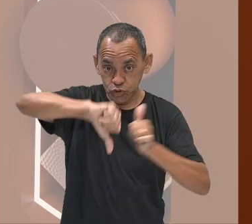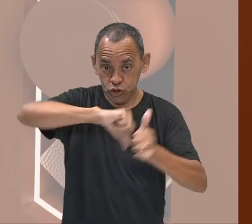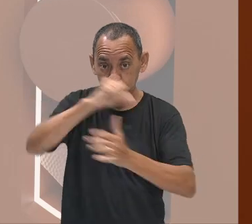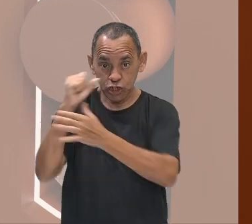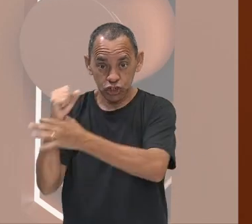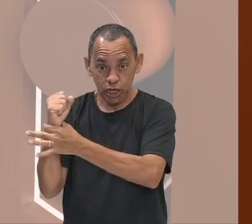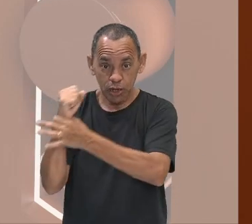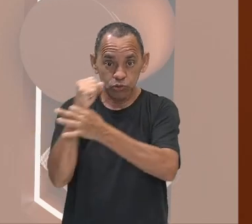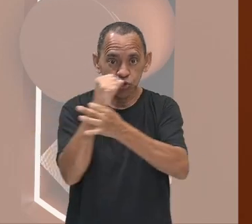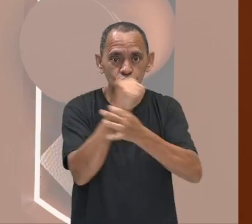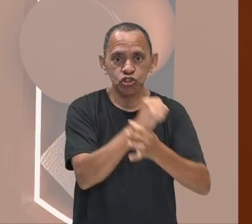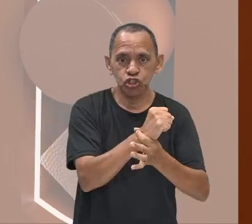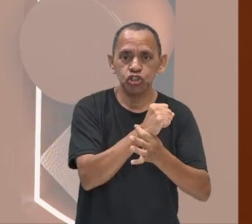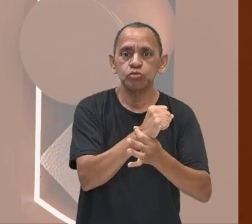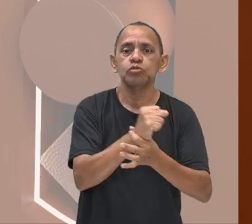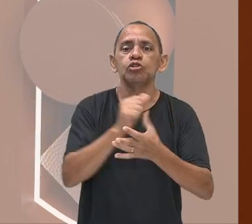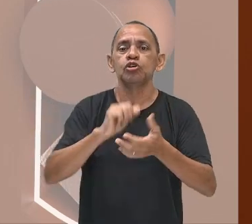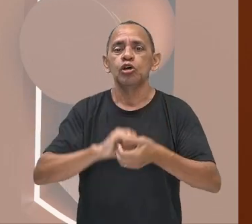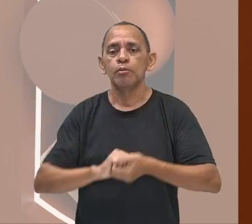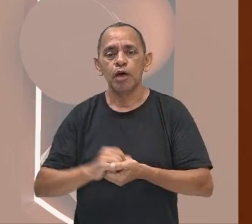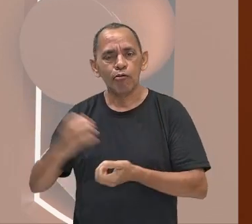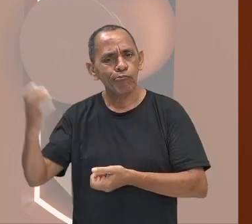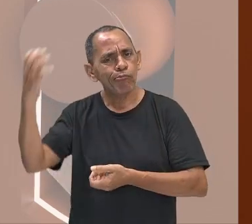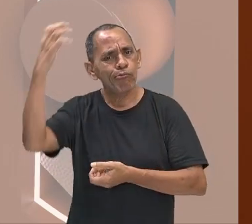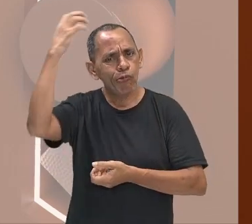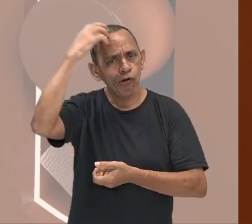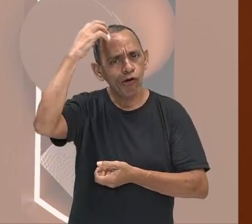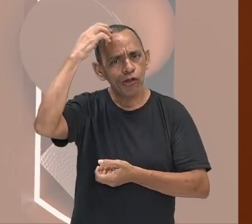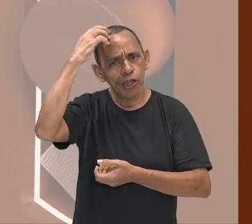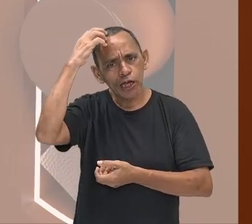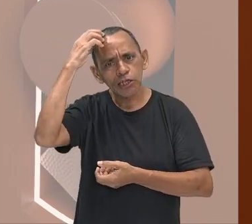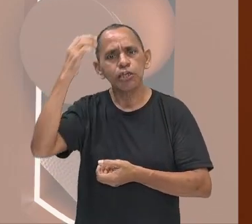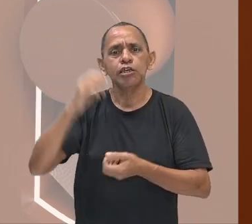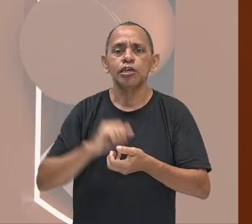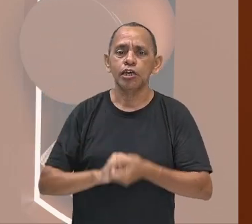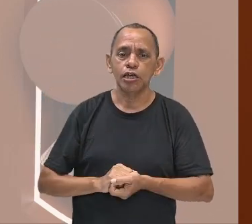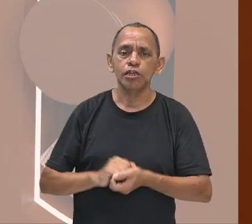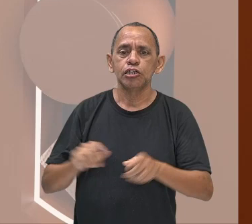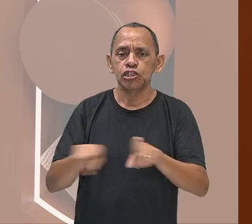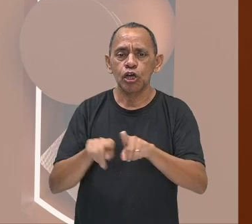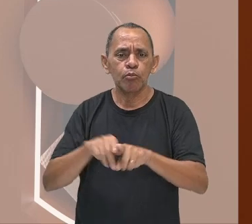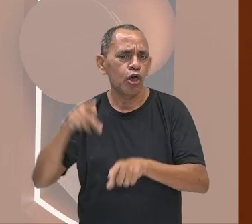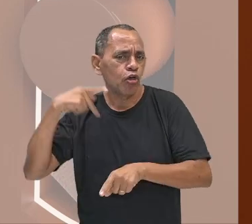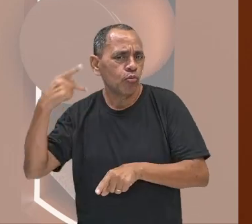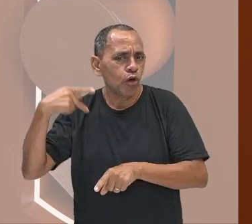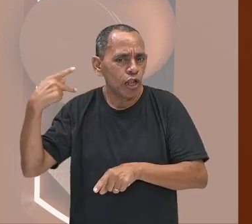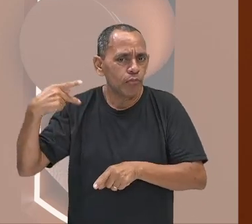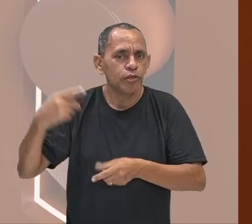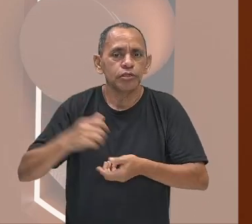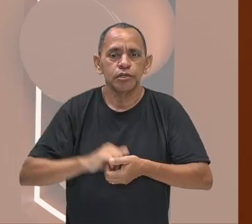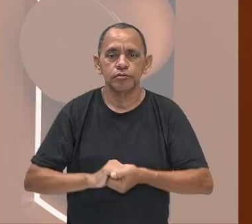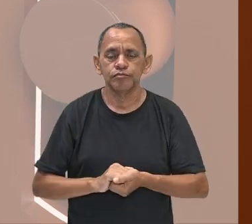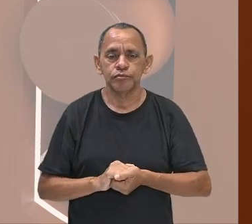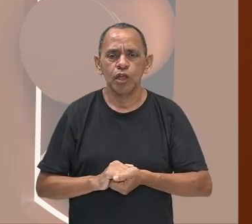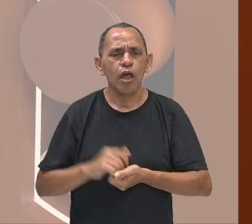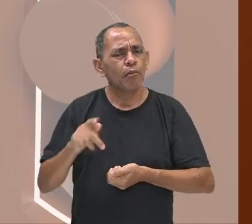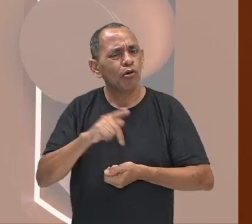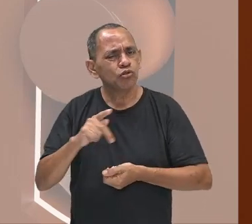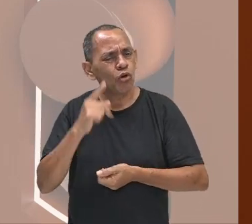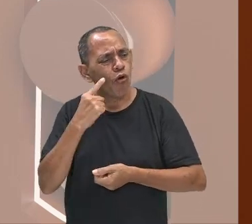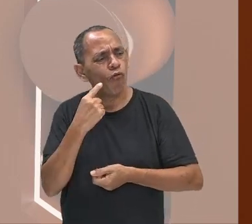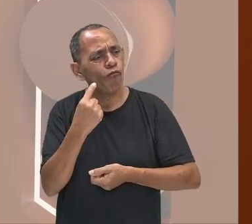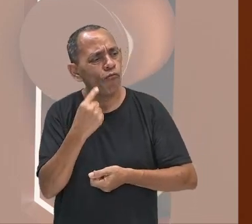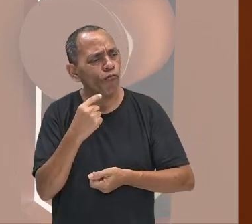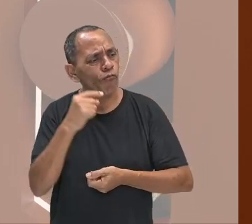gente conhece como uma monarquia parlamentarista. Vocês devem estar falando, professor, mas eu vi na